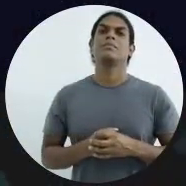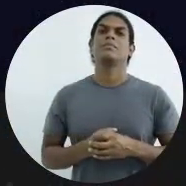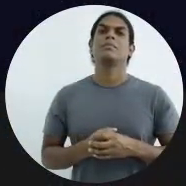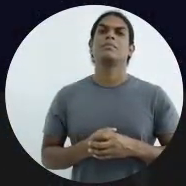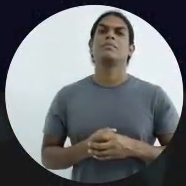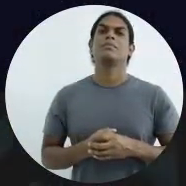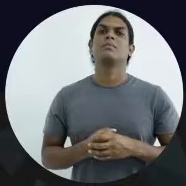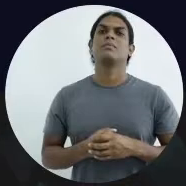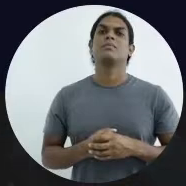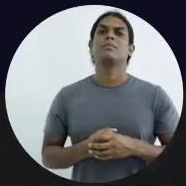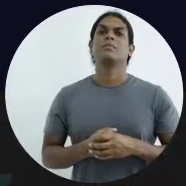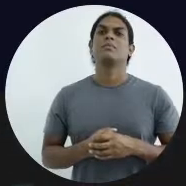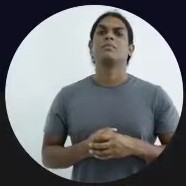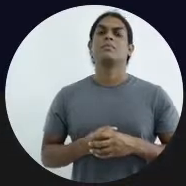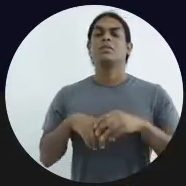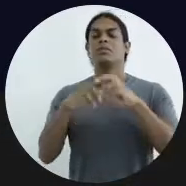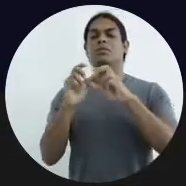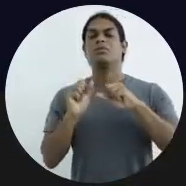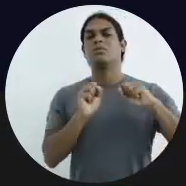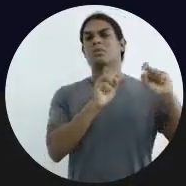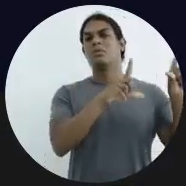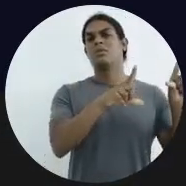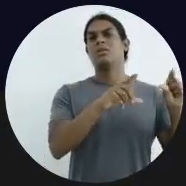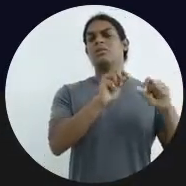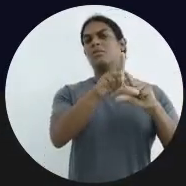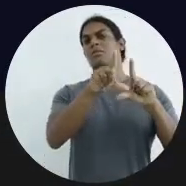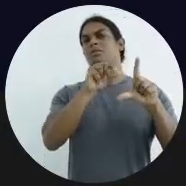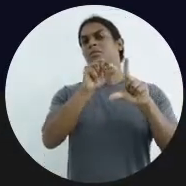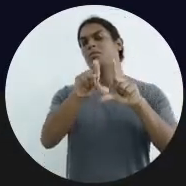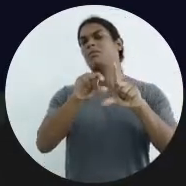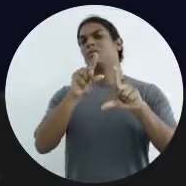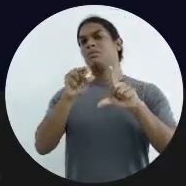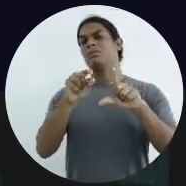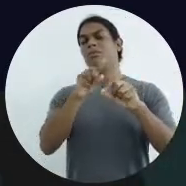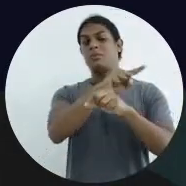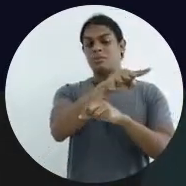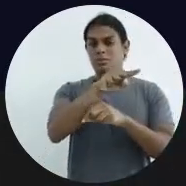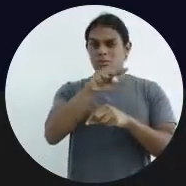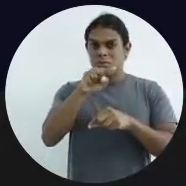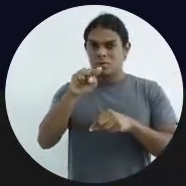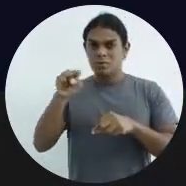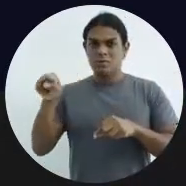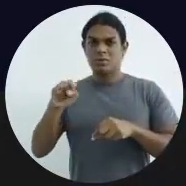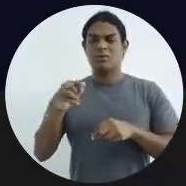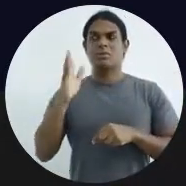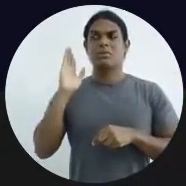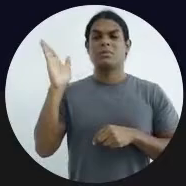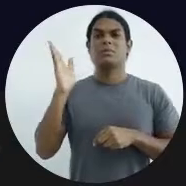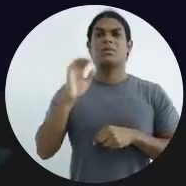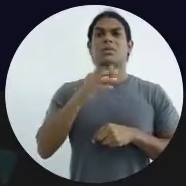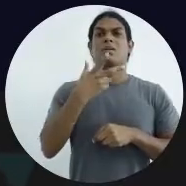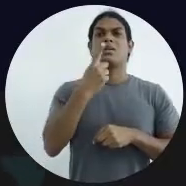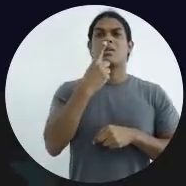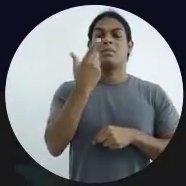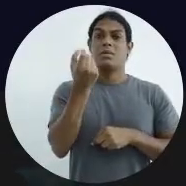slide selecionado pelo atributo class, você vê que ele está sublinhado essa forma pela linha amarela.